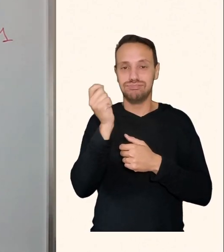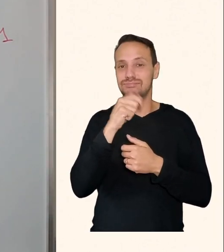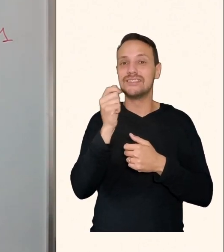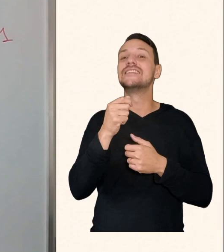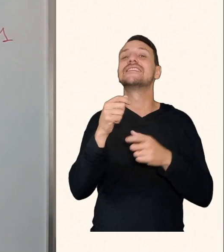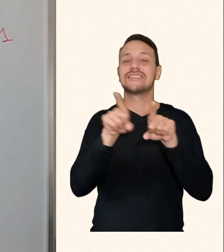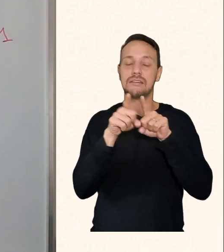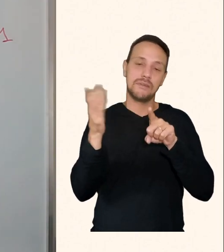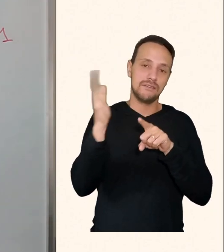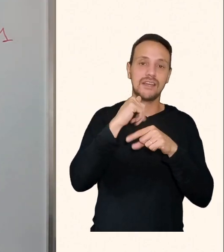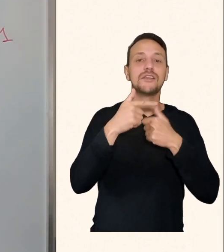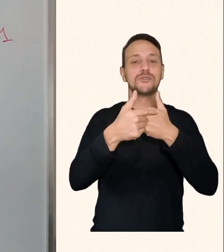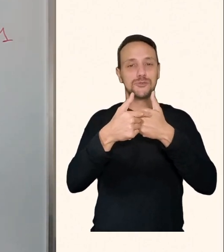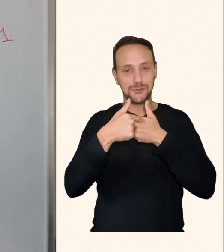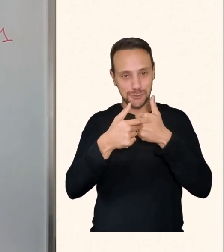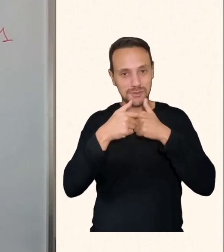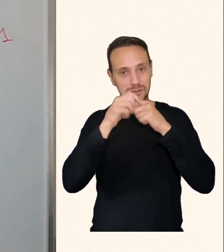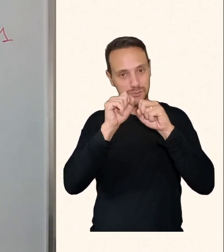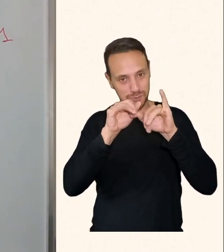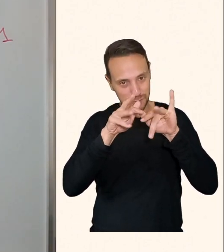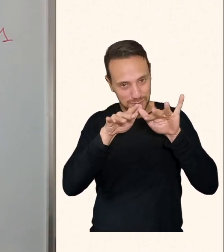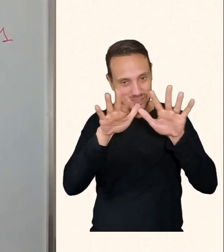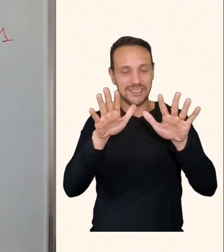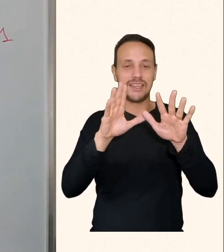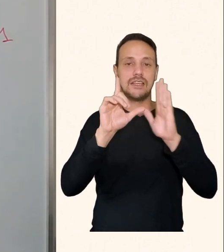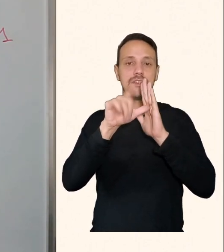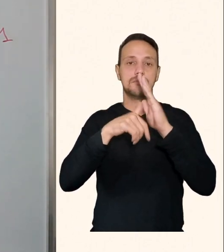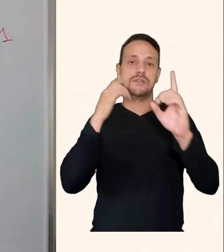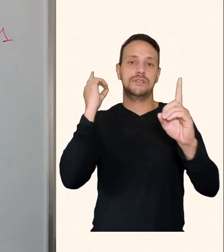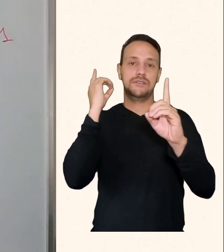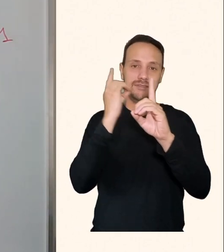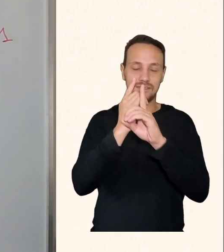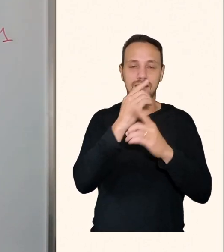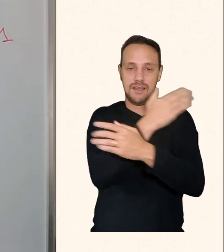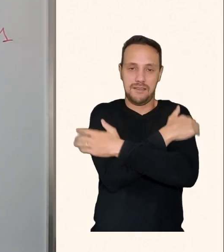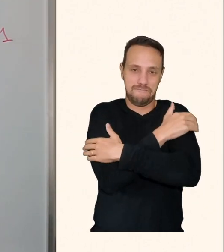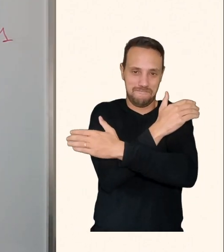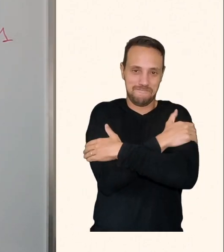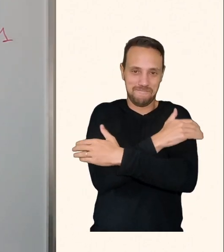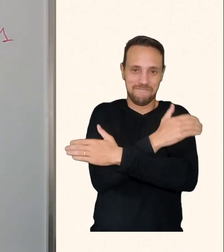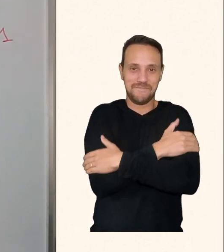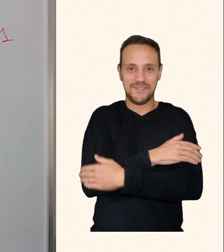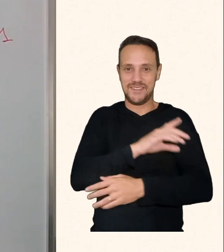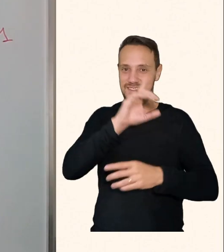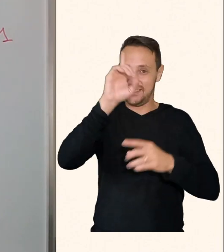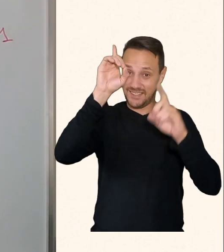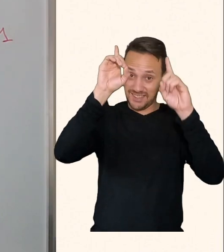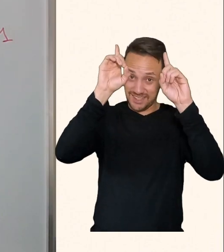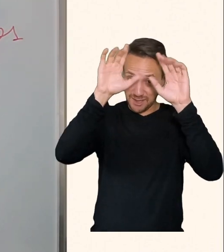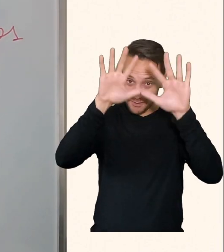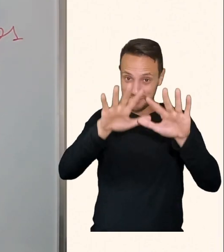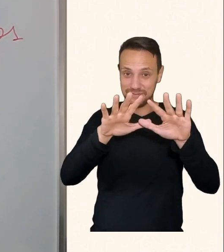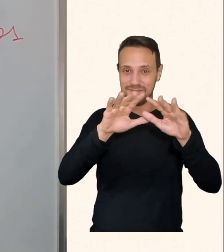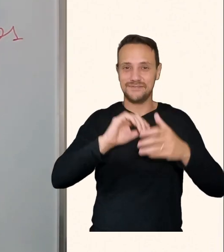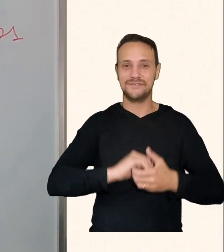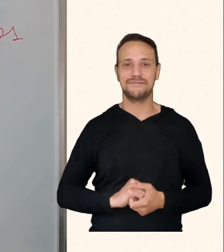sininho, curte o vídeo, compartilha. Até a próxima aula, um abraço e fiquem com Deus!